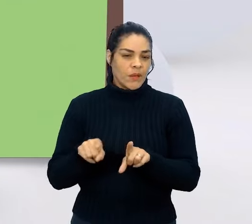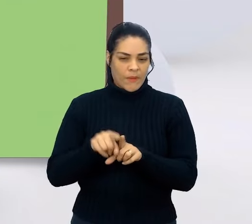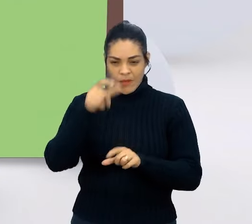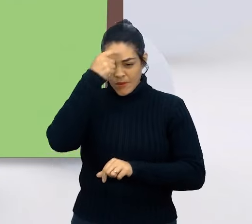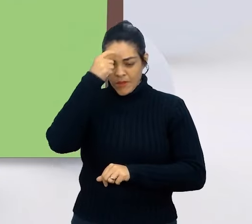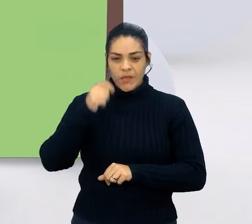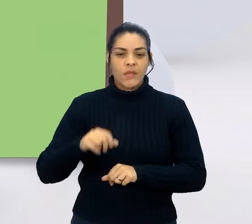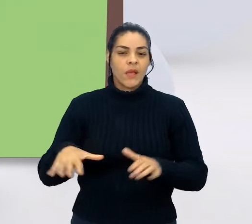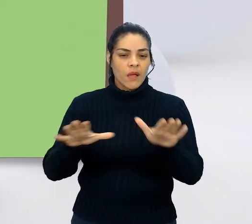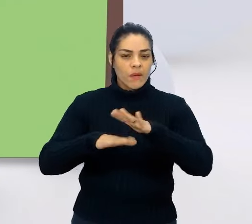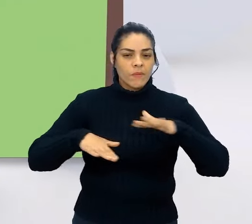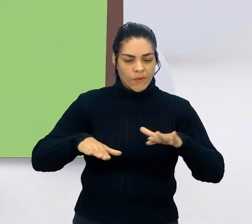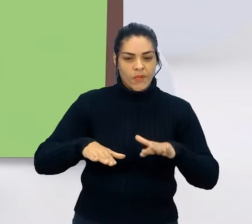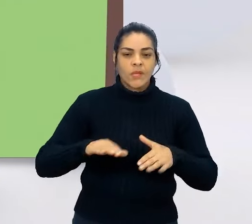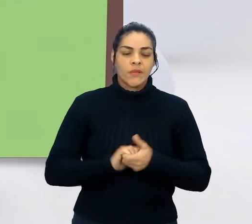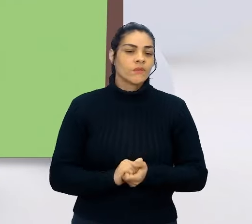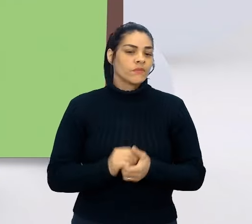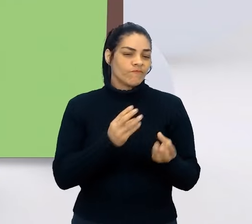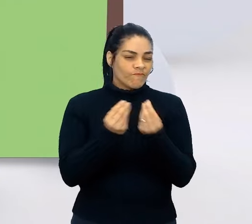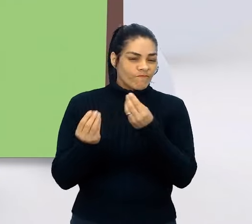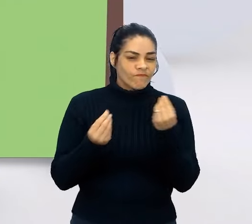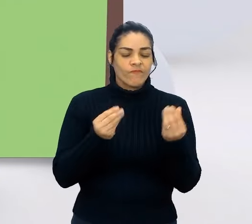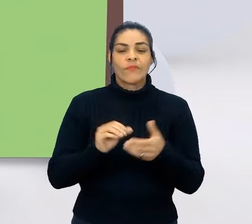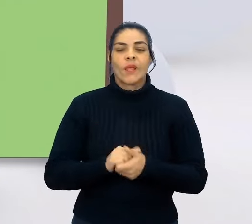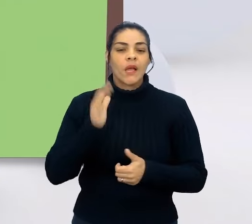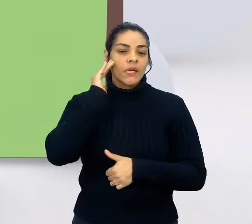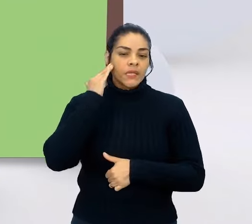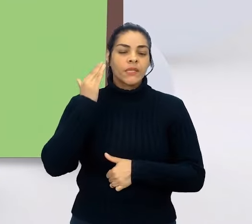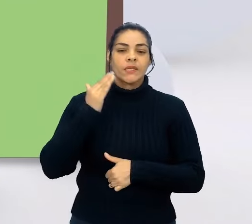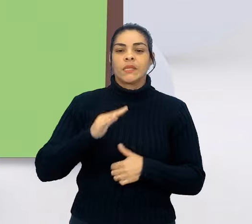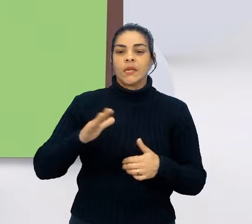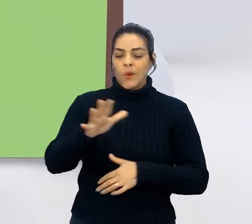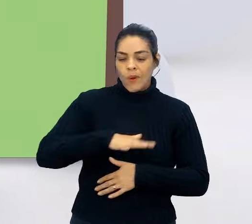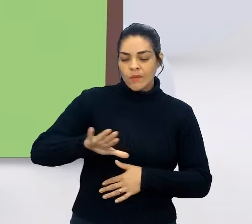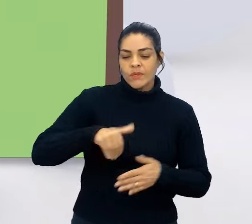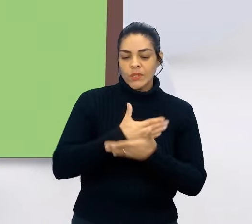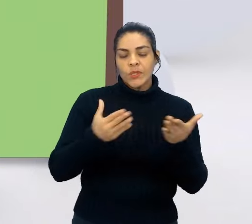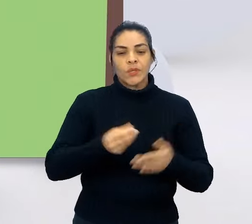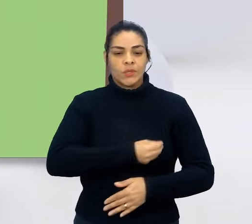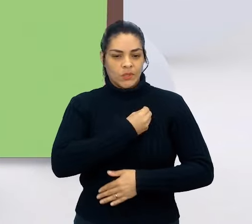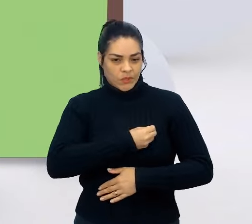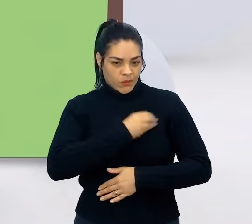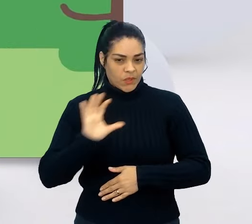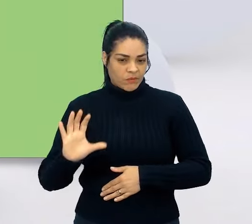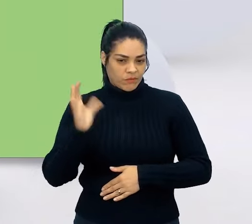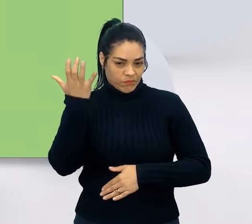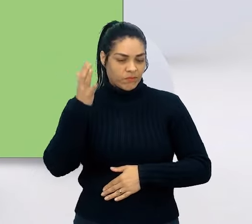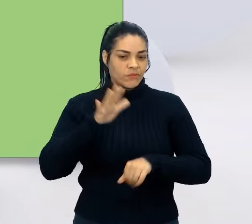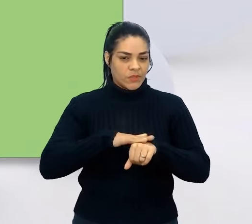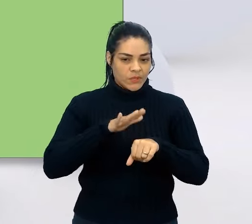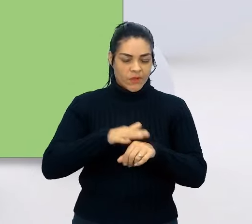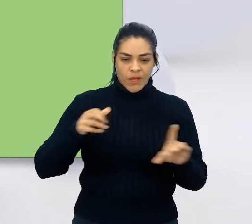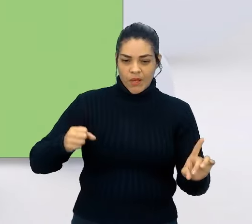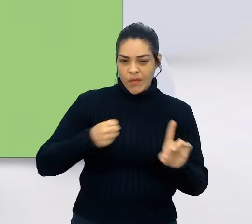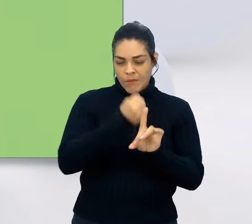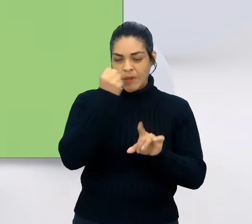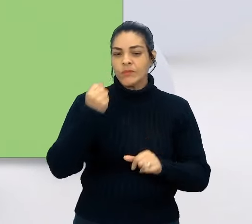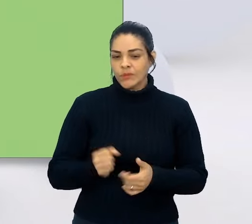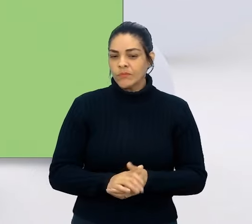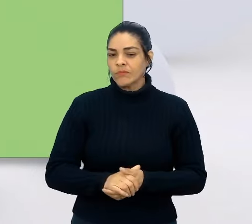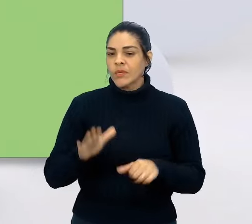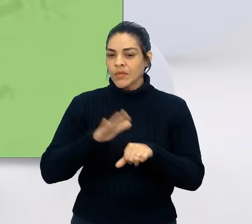da habilidade em compreender o meio ambiente em que vivemos, as ações realizadas em relação a ele e os impactos causados